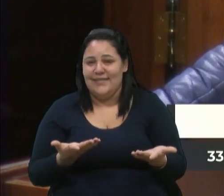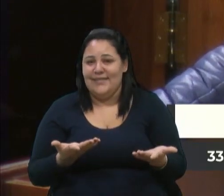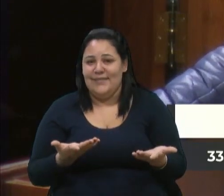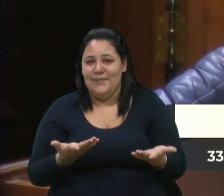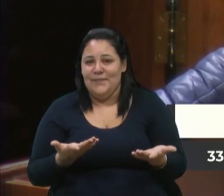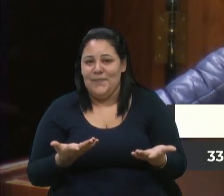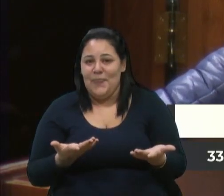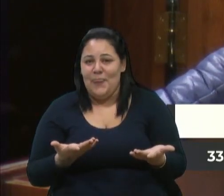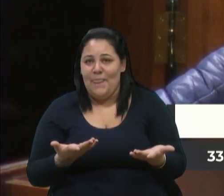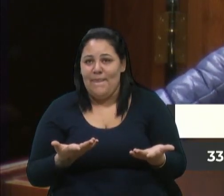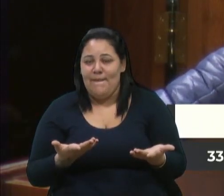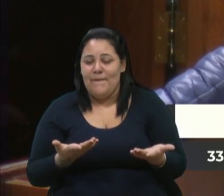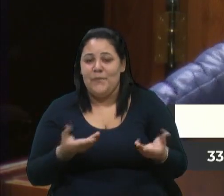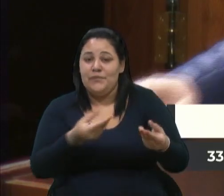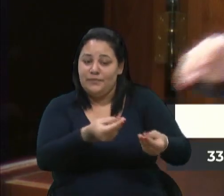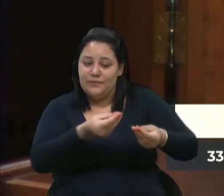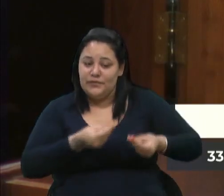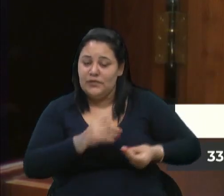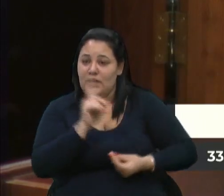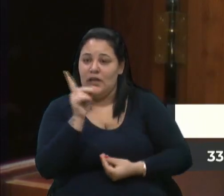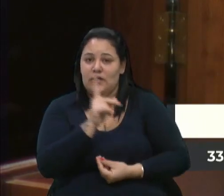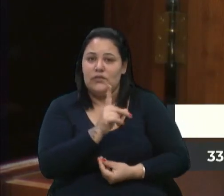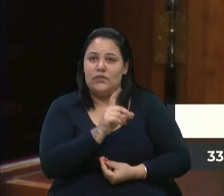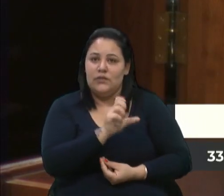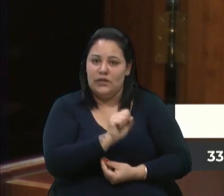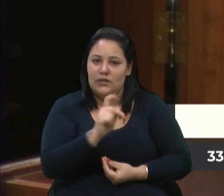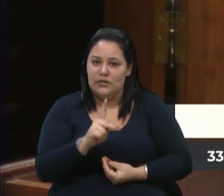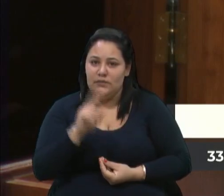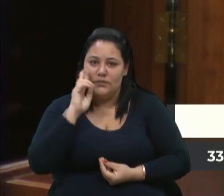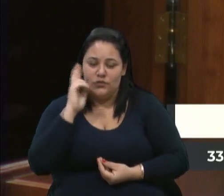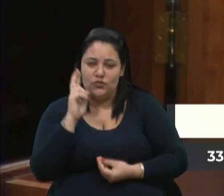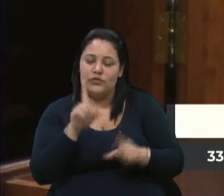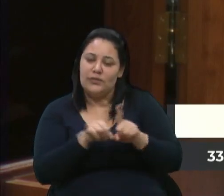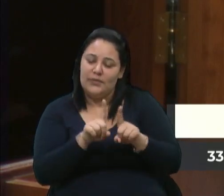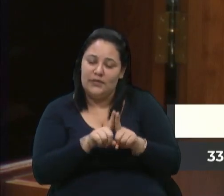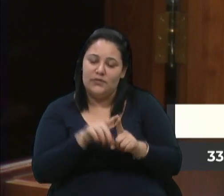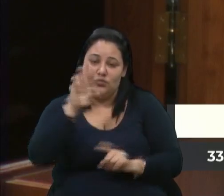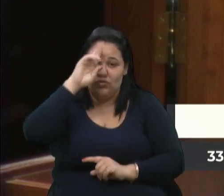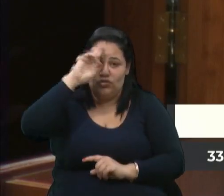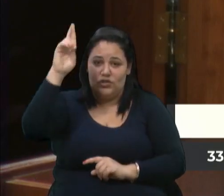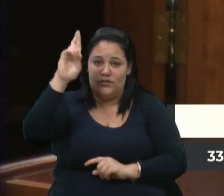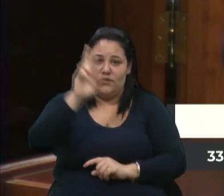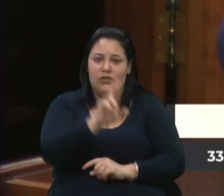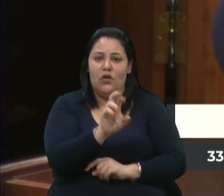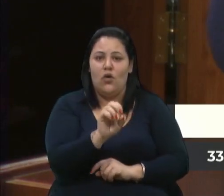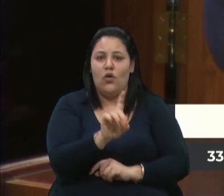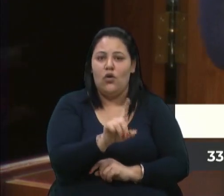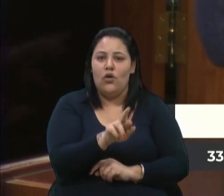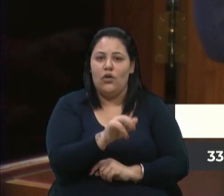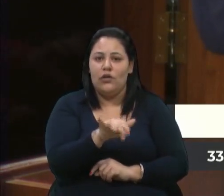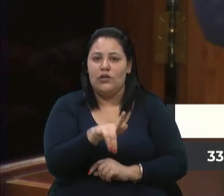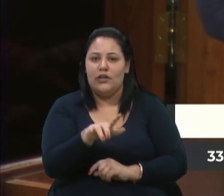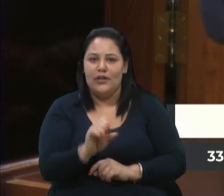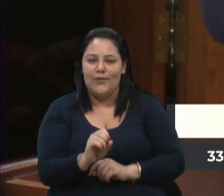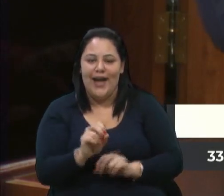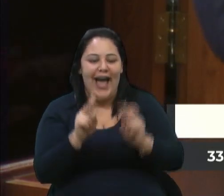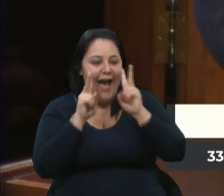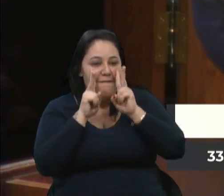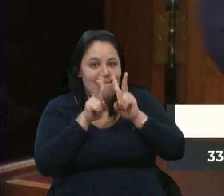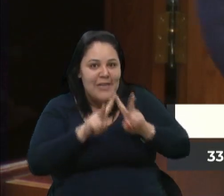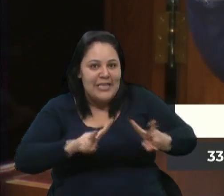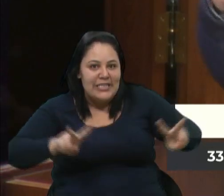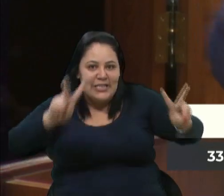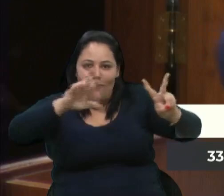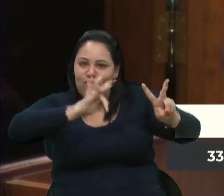Então, eu fui recebido lá no SP Tours pelo diretor Rodrigo Kluska, e a visão é muito à